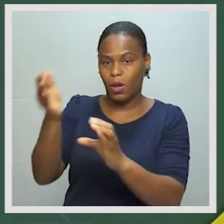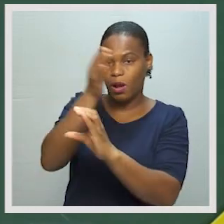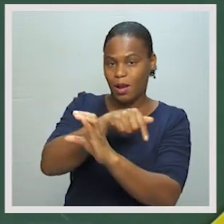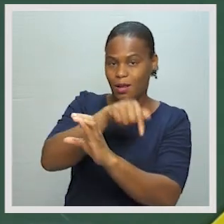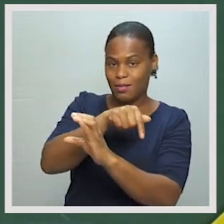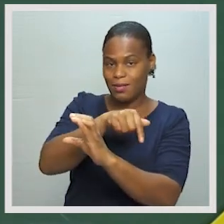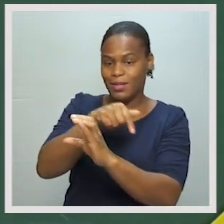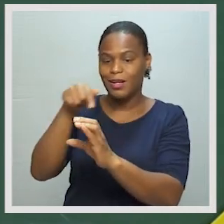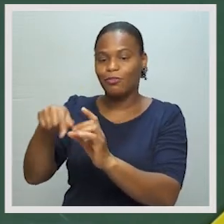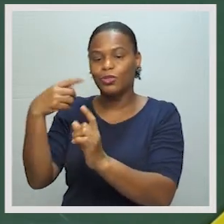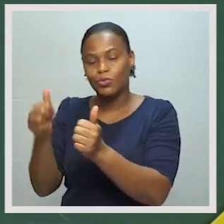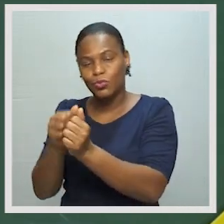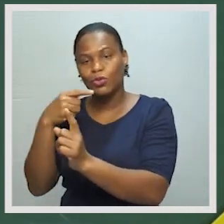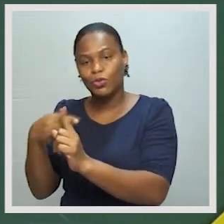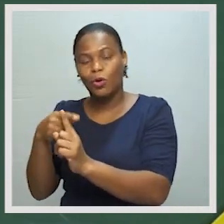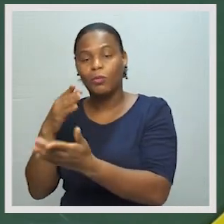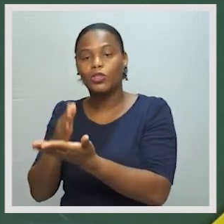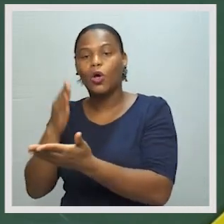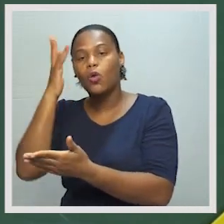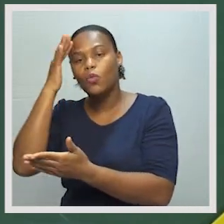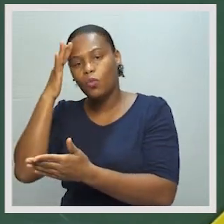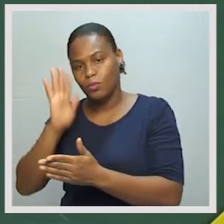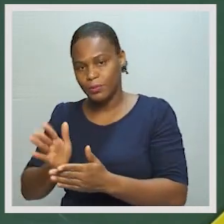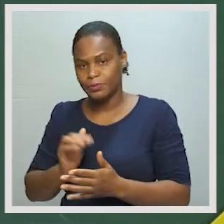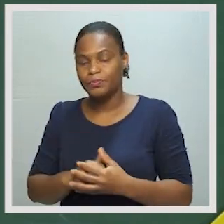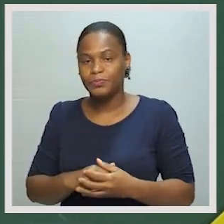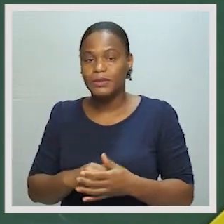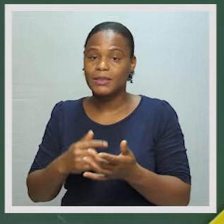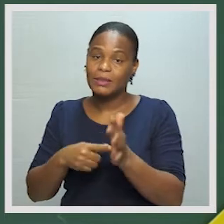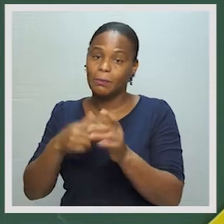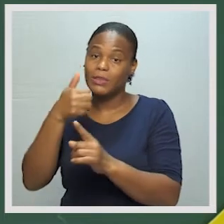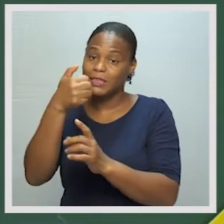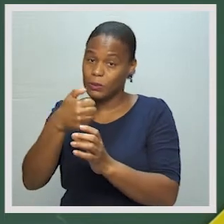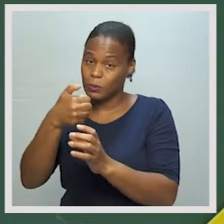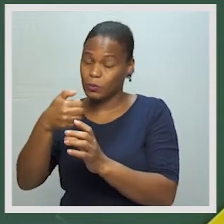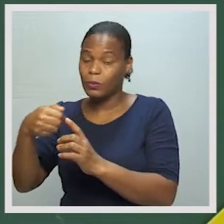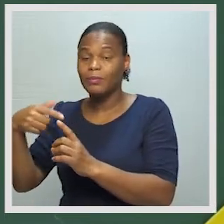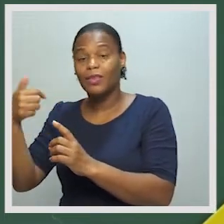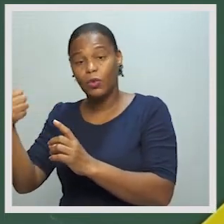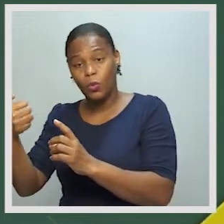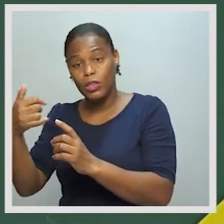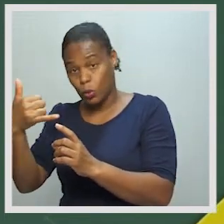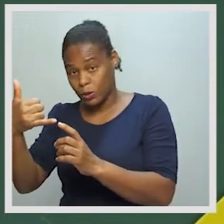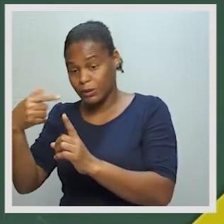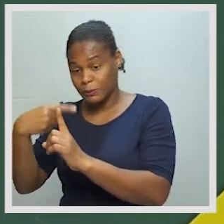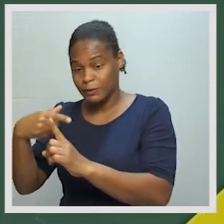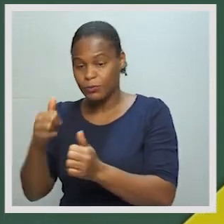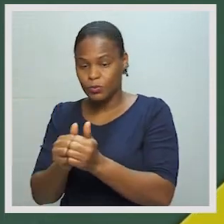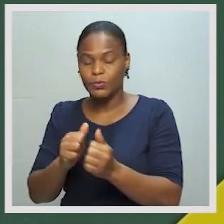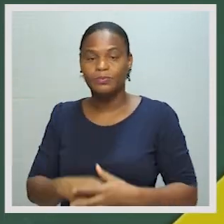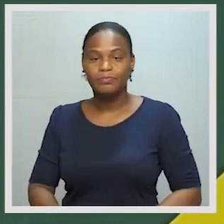somar só os coeficientes 5 e 2.